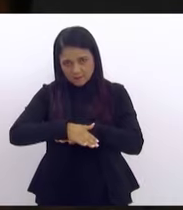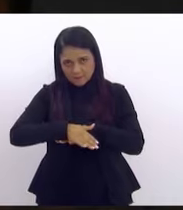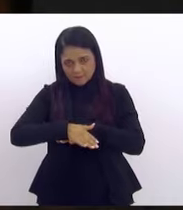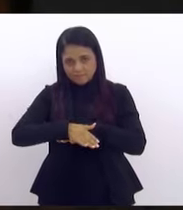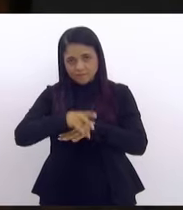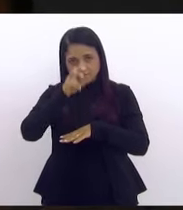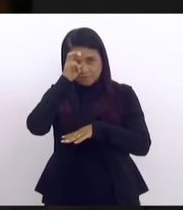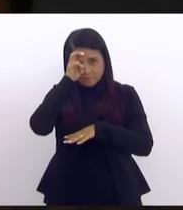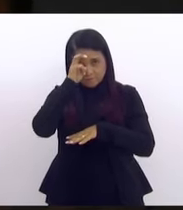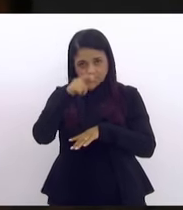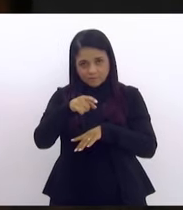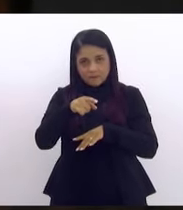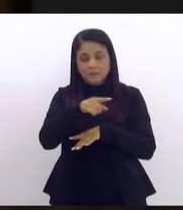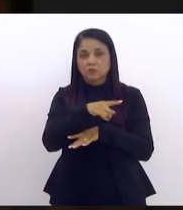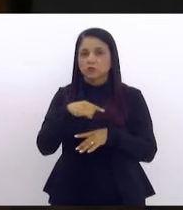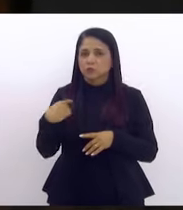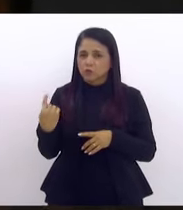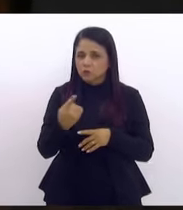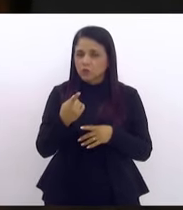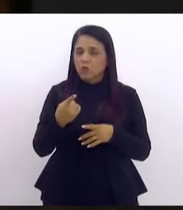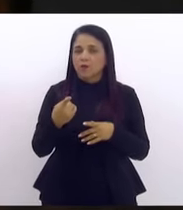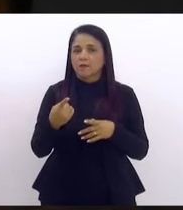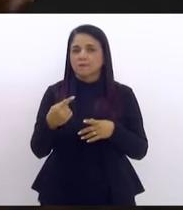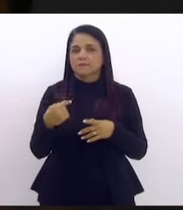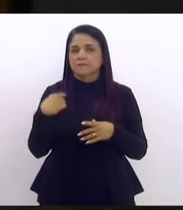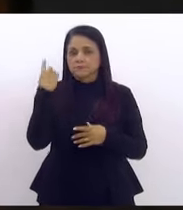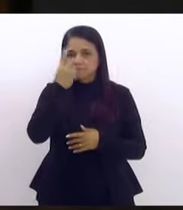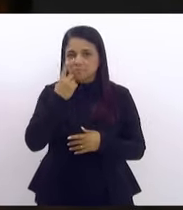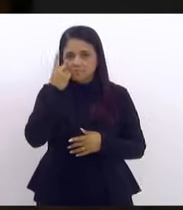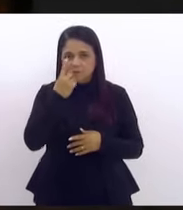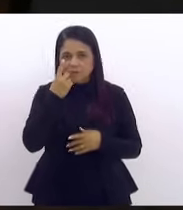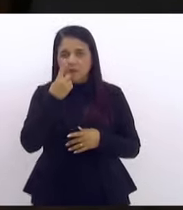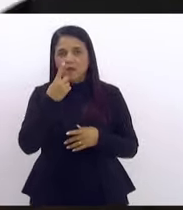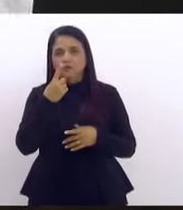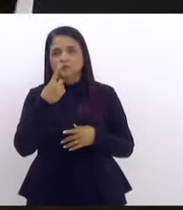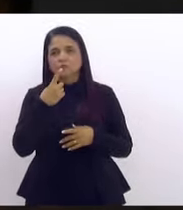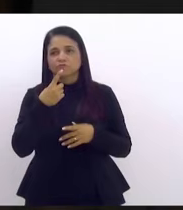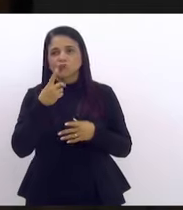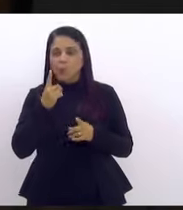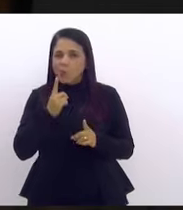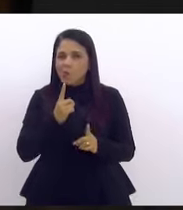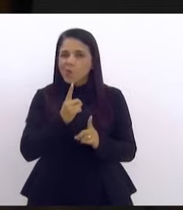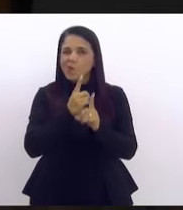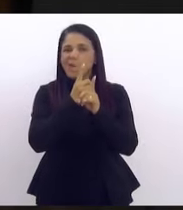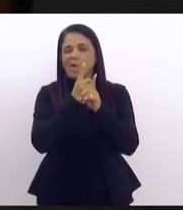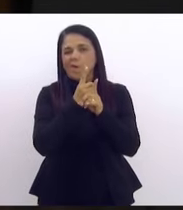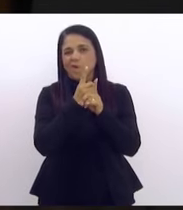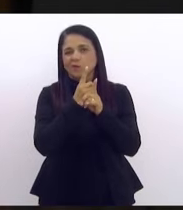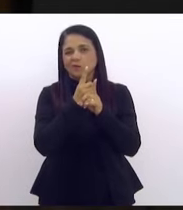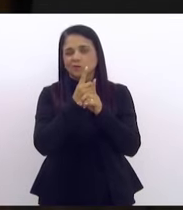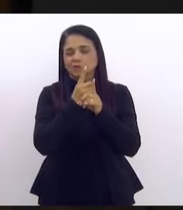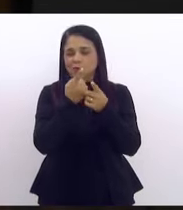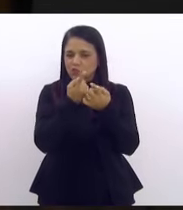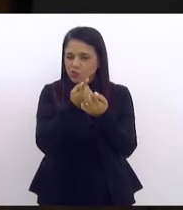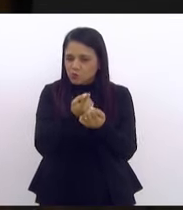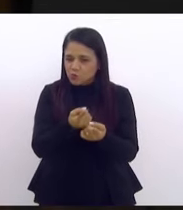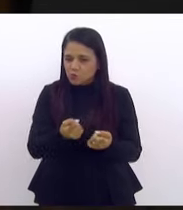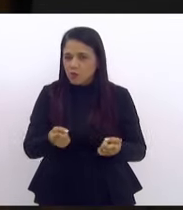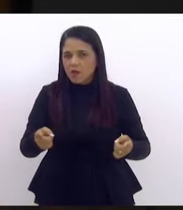que os colegas juntaram aqui, a gente reservou para a gente fazer um encontro nosso numa